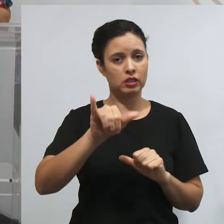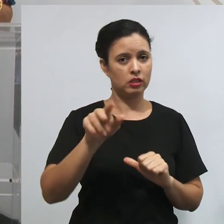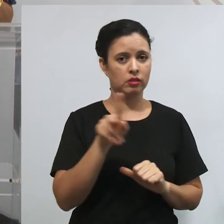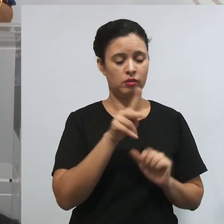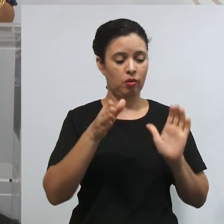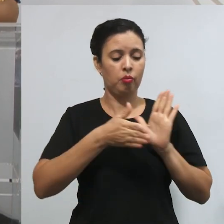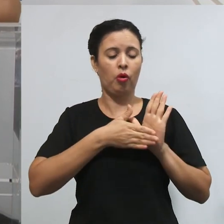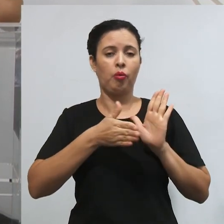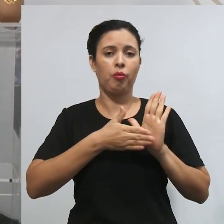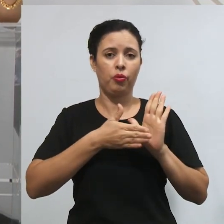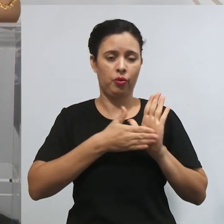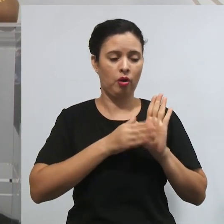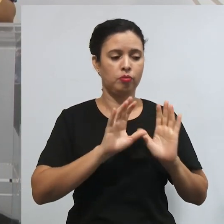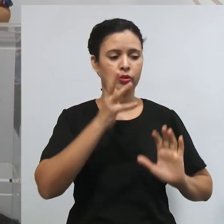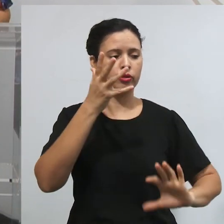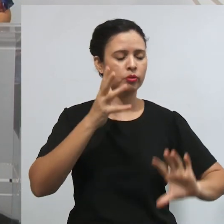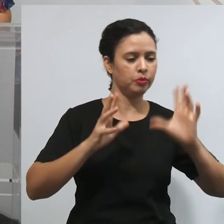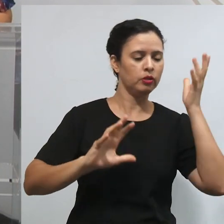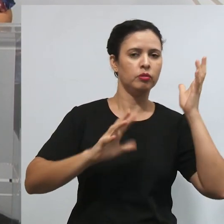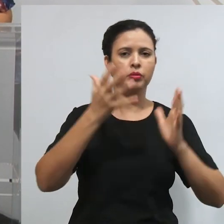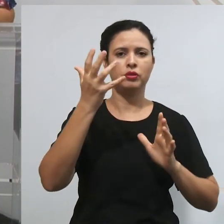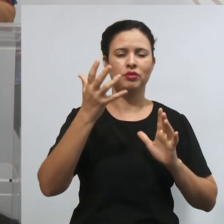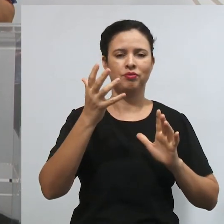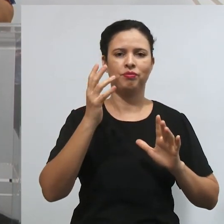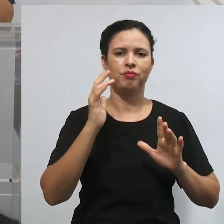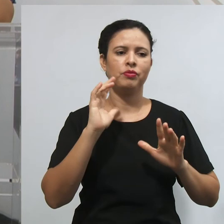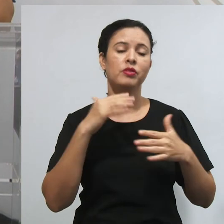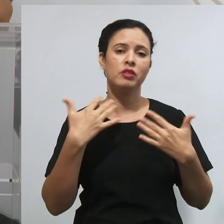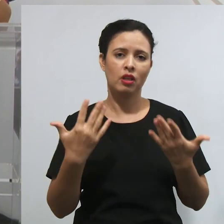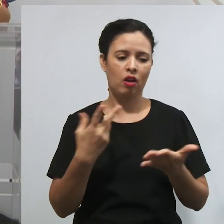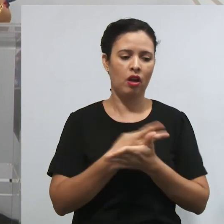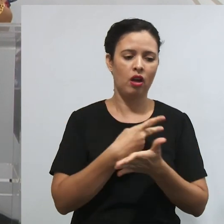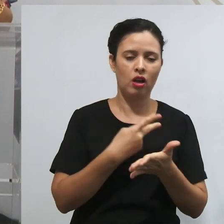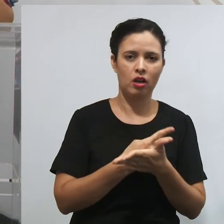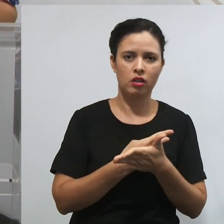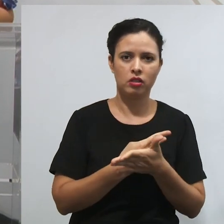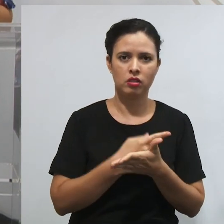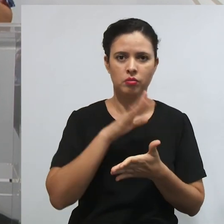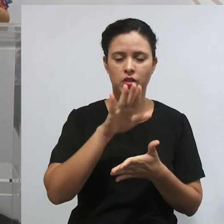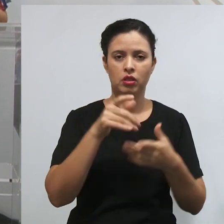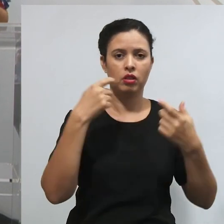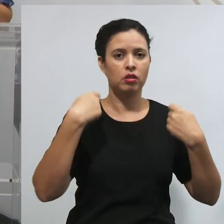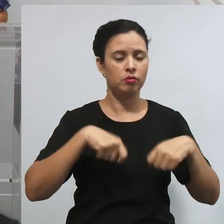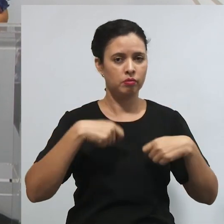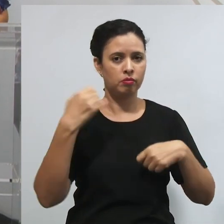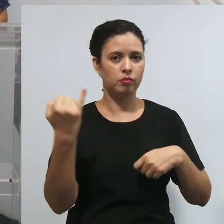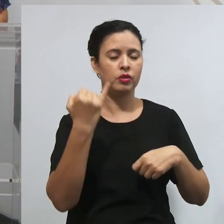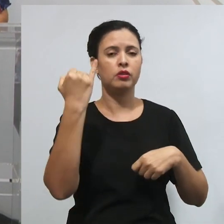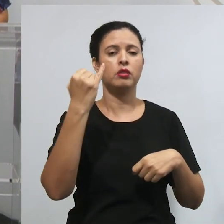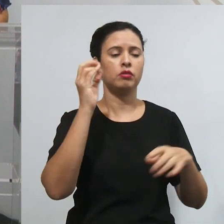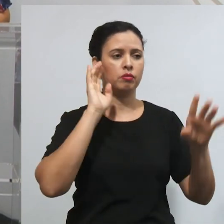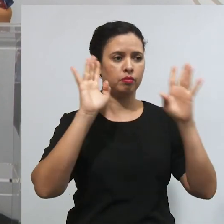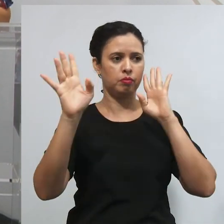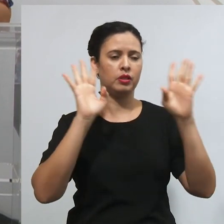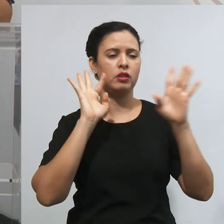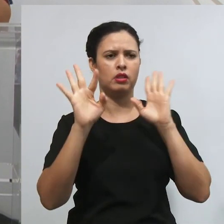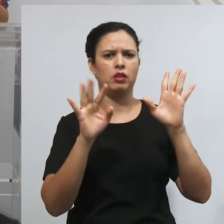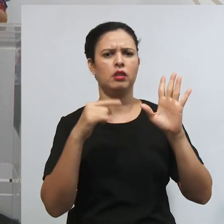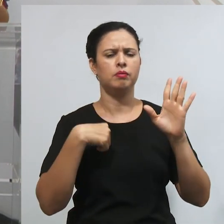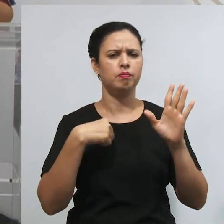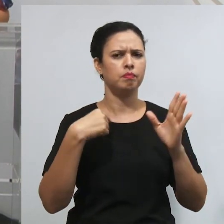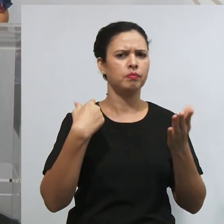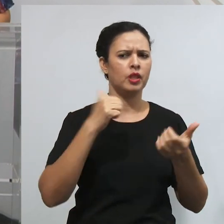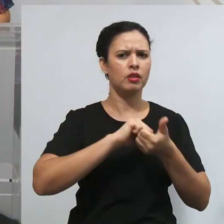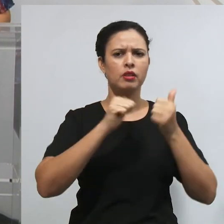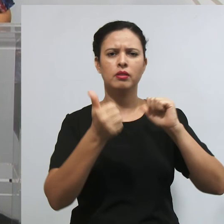deu certo porque teve fatores externos que não contribuíram e você repensou, isso é um ato reflexivo. Você